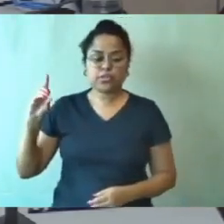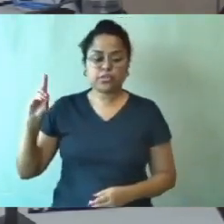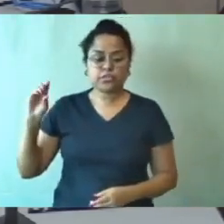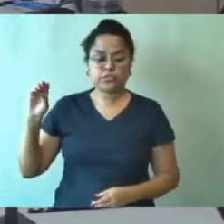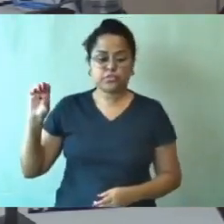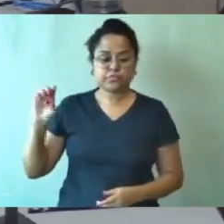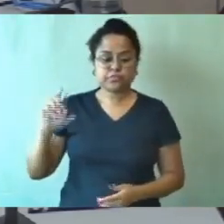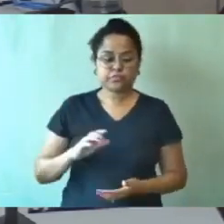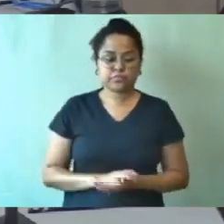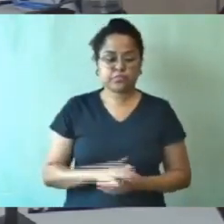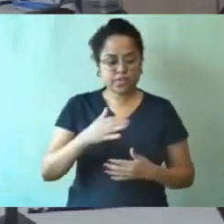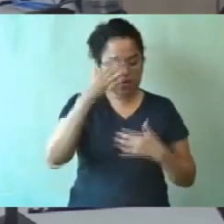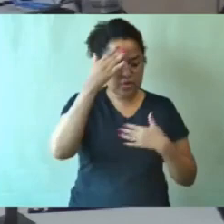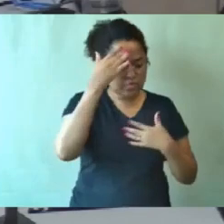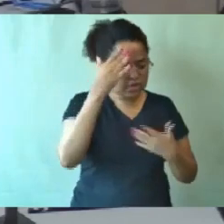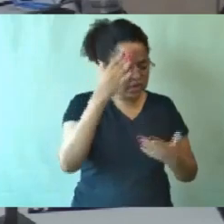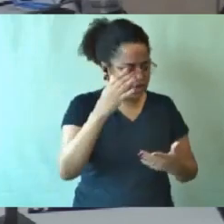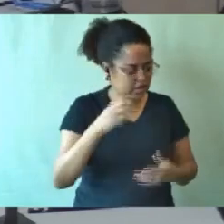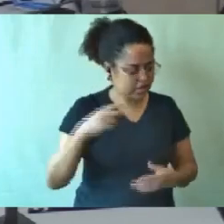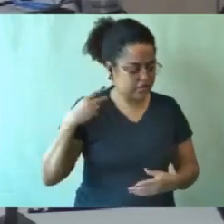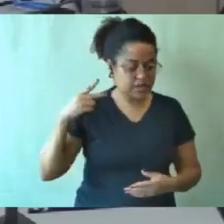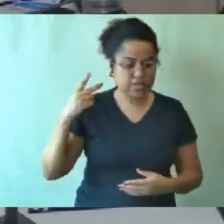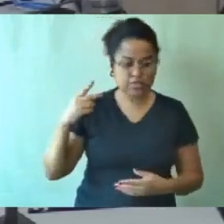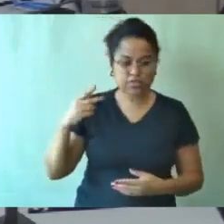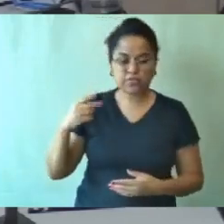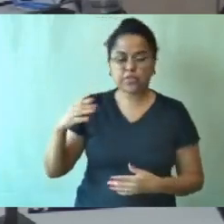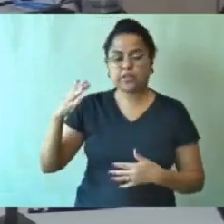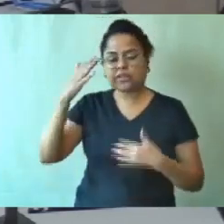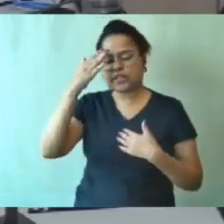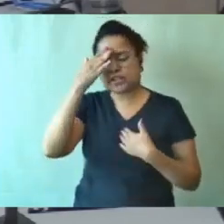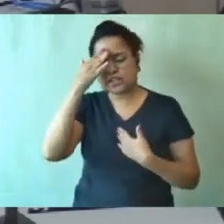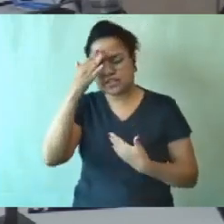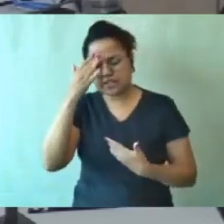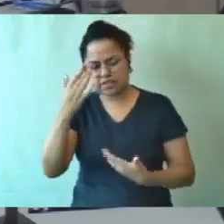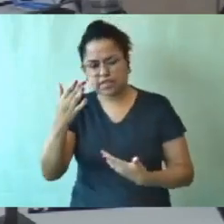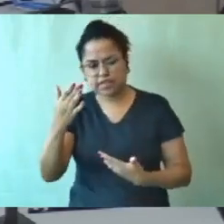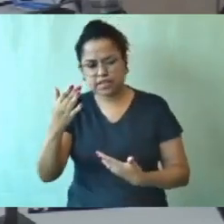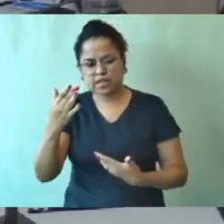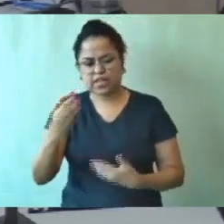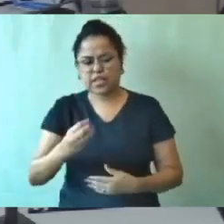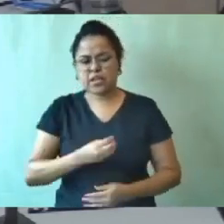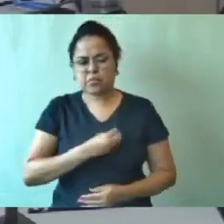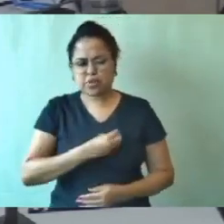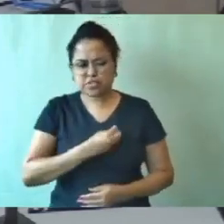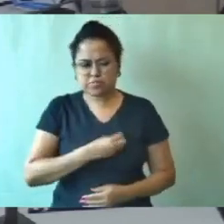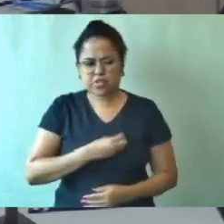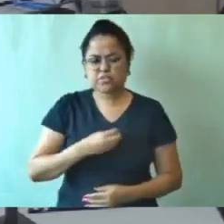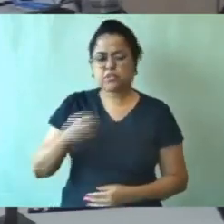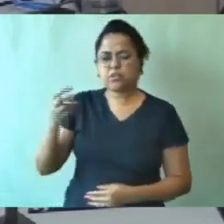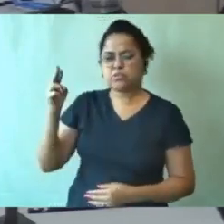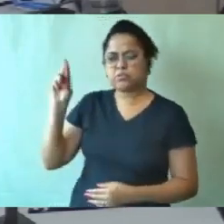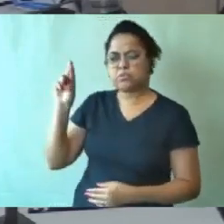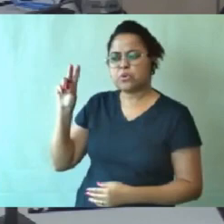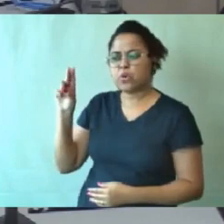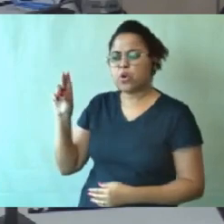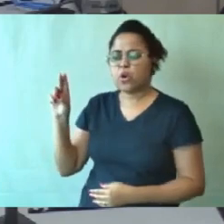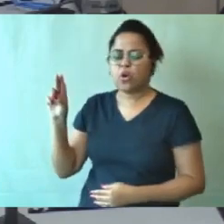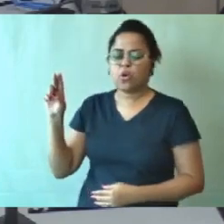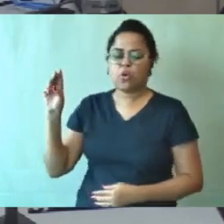Muito obrigada, vereador Braulio. É agradecer também a presença do senhor Rubens Lessa, do seu